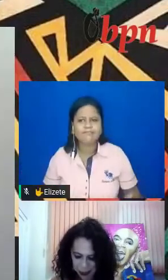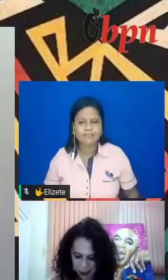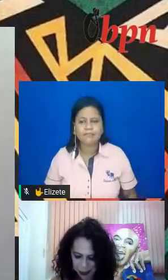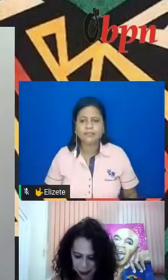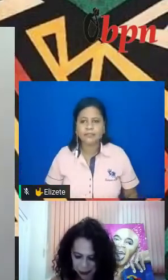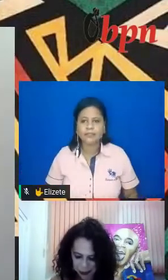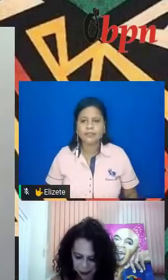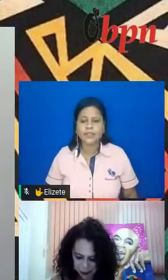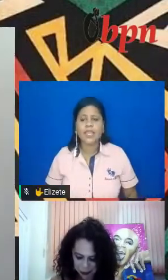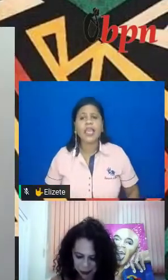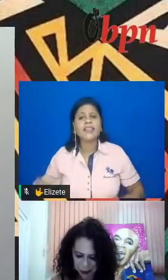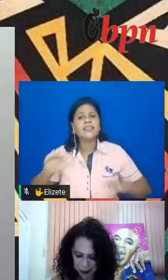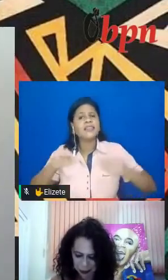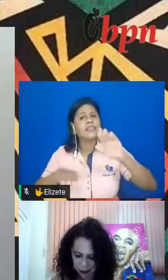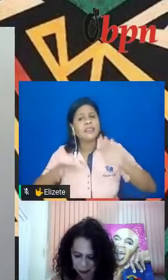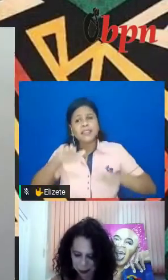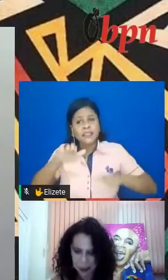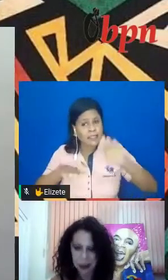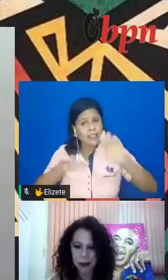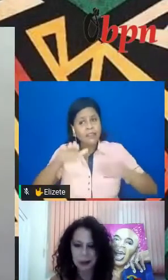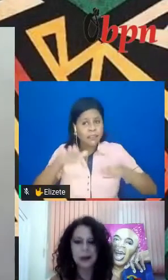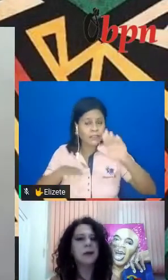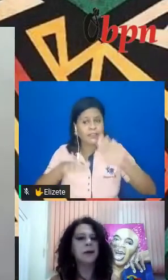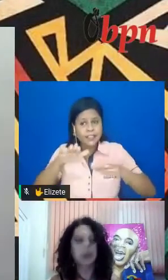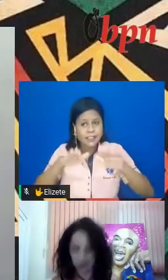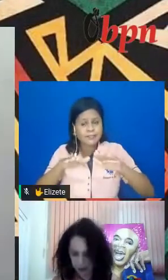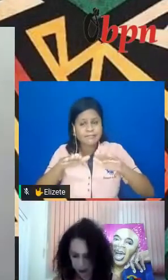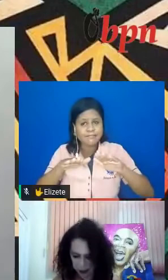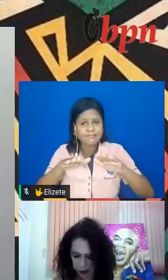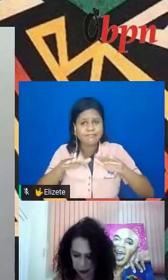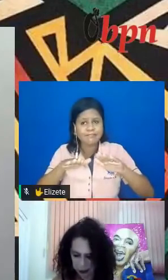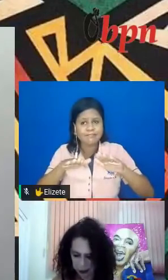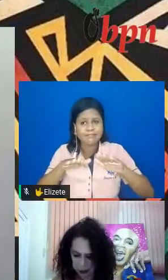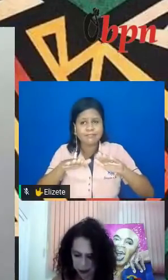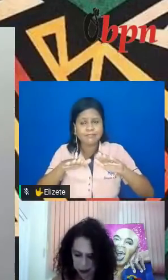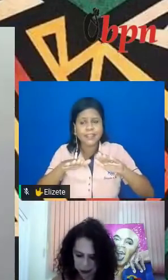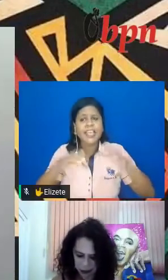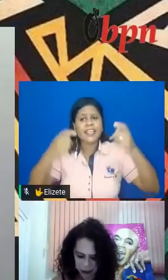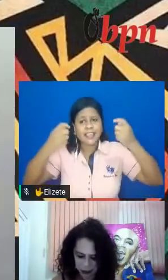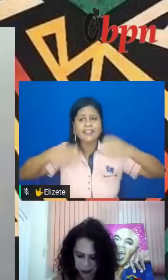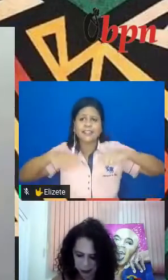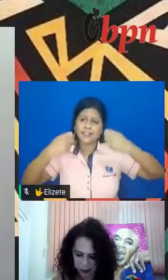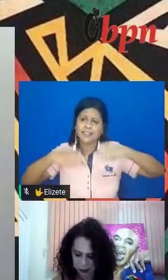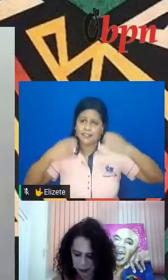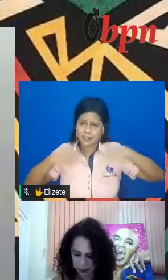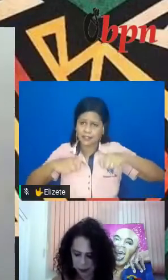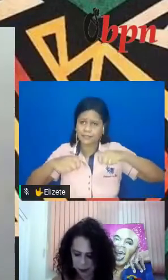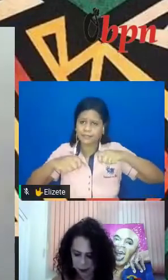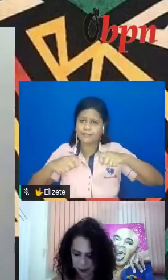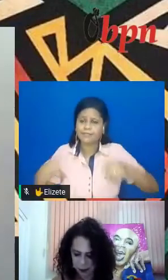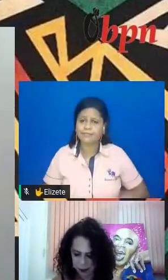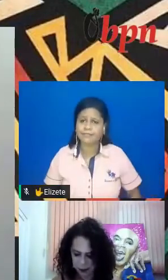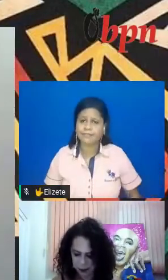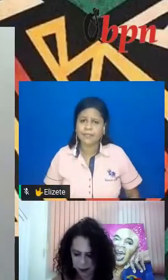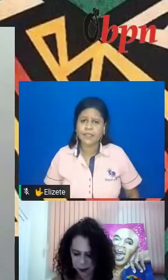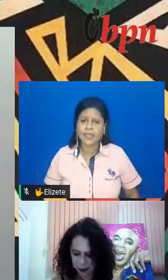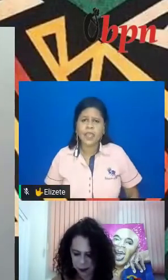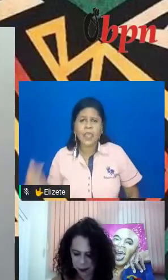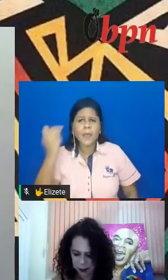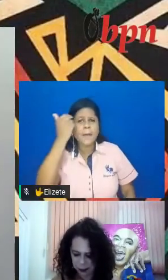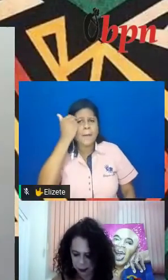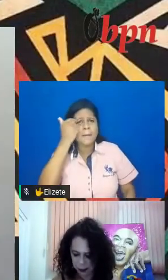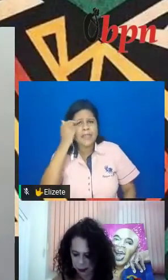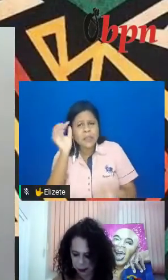talvez, mais do que nunca, ele se torna necessário. E pensando nesse jogo de cintura,